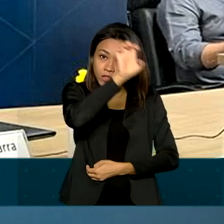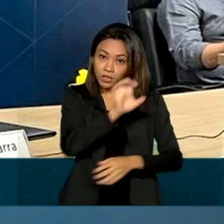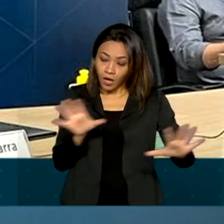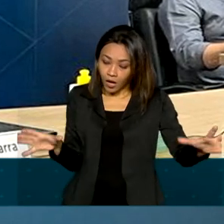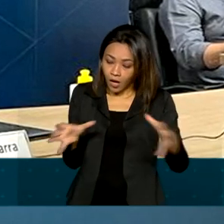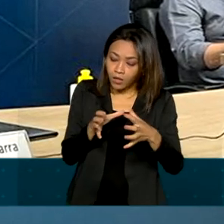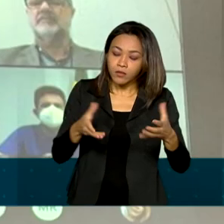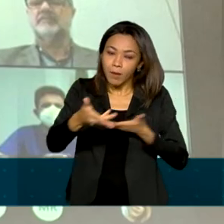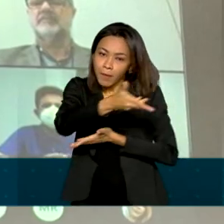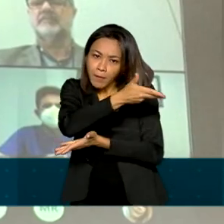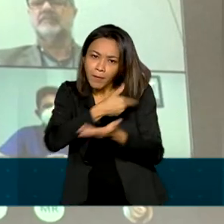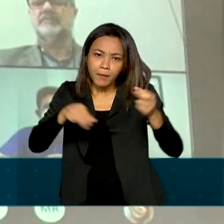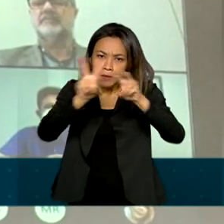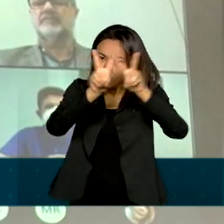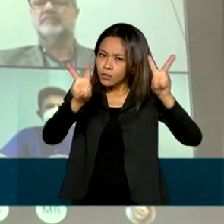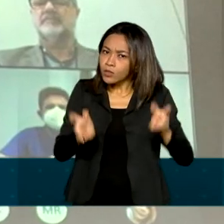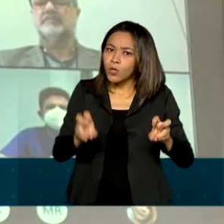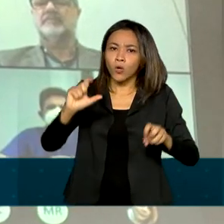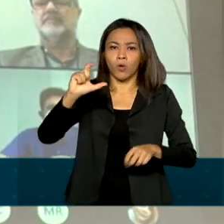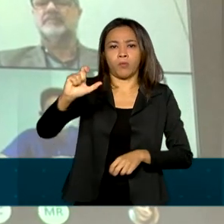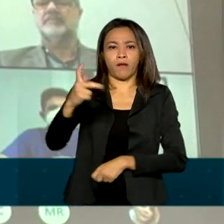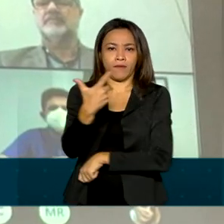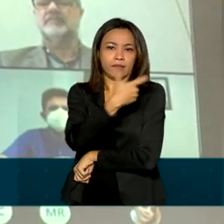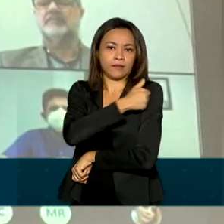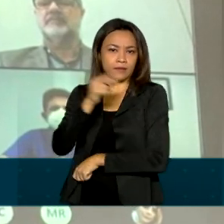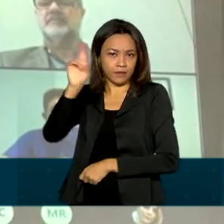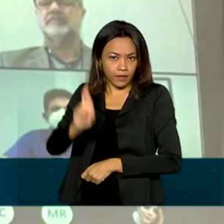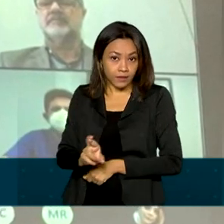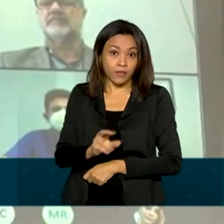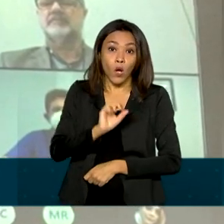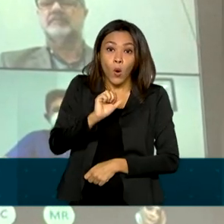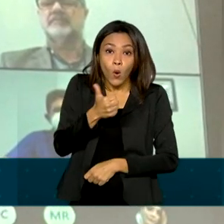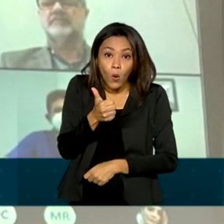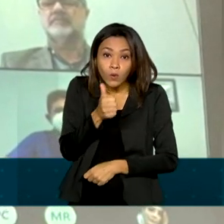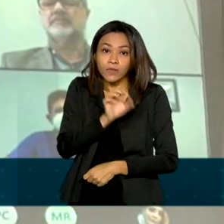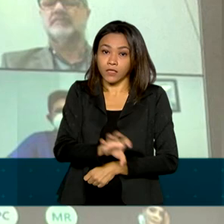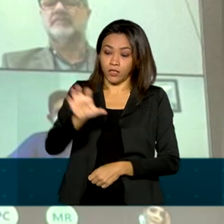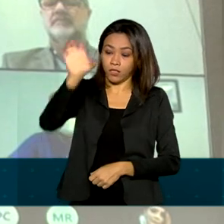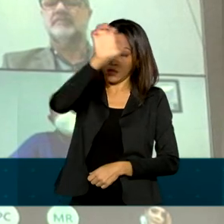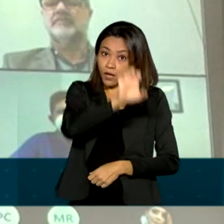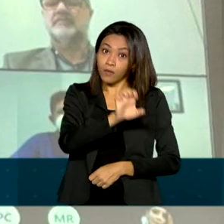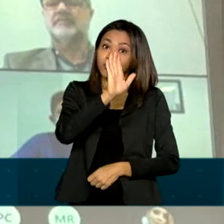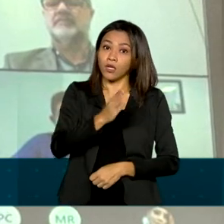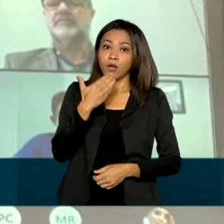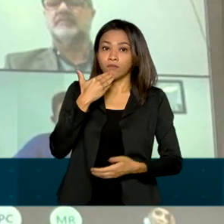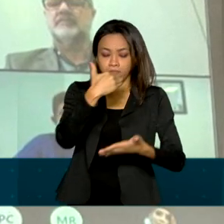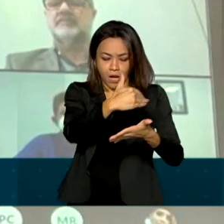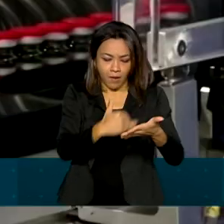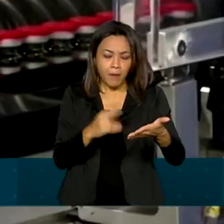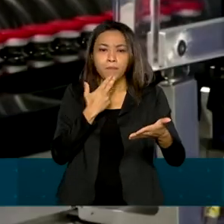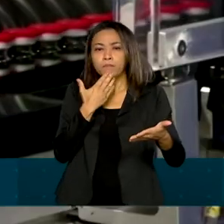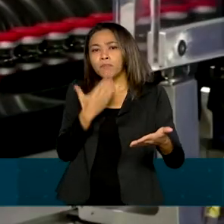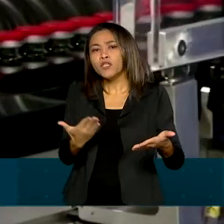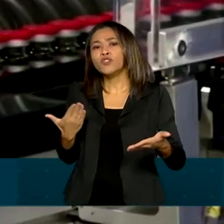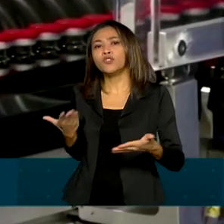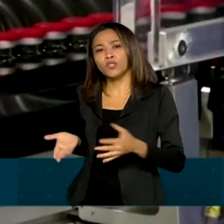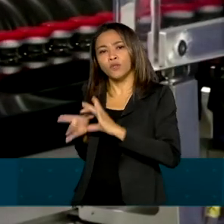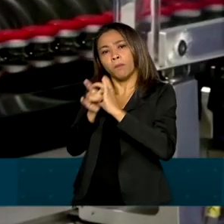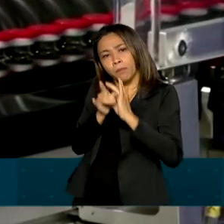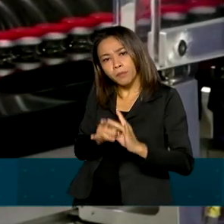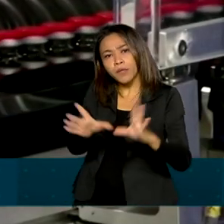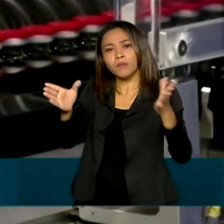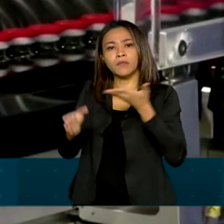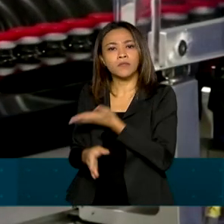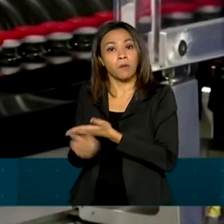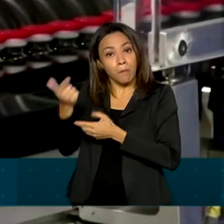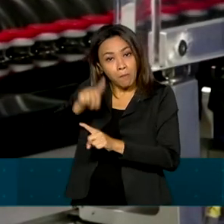vacina Sputnik. 11 estados protocolaram junto à Anvisa pedido de autorização excepcional para a